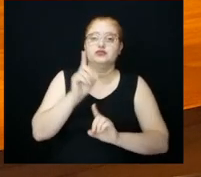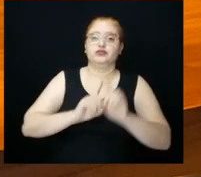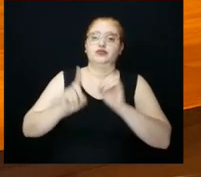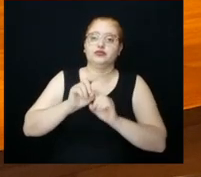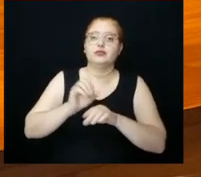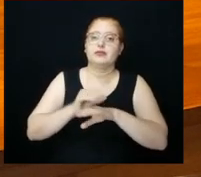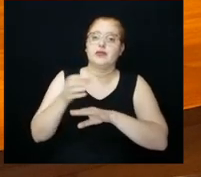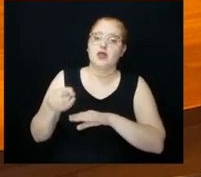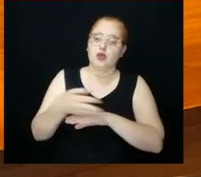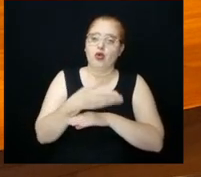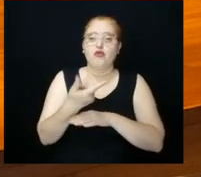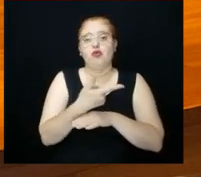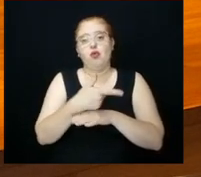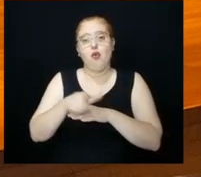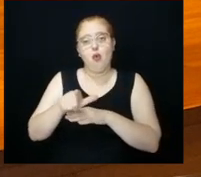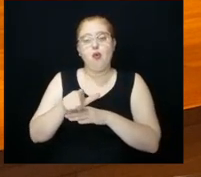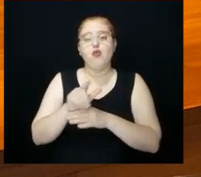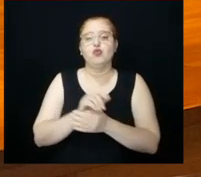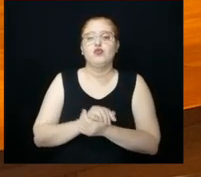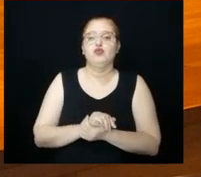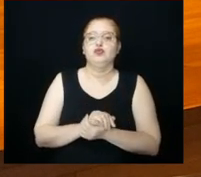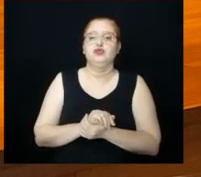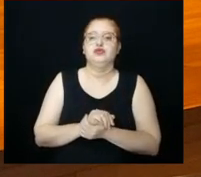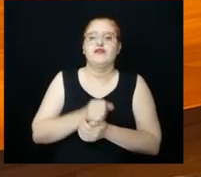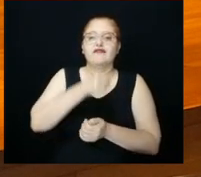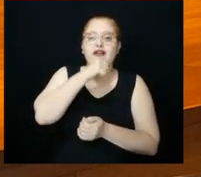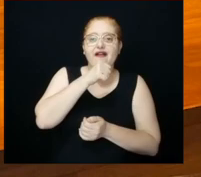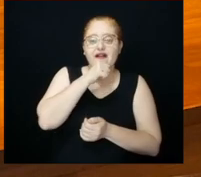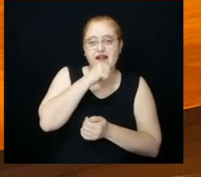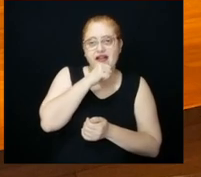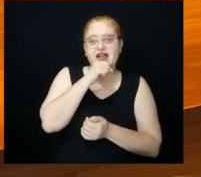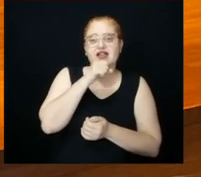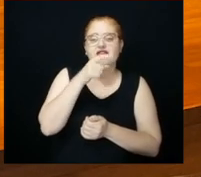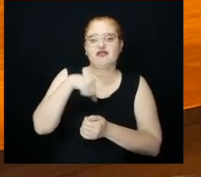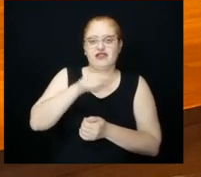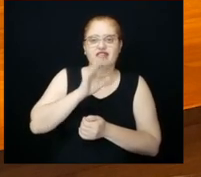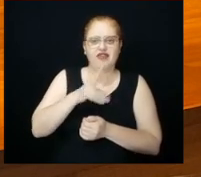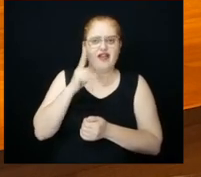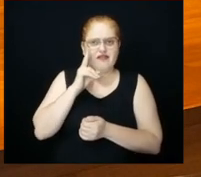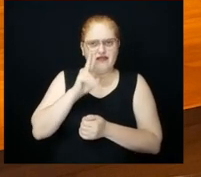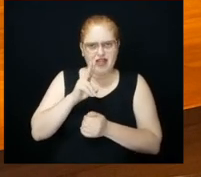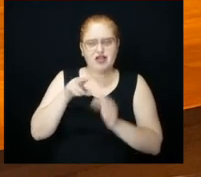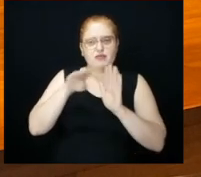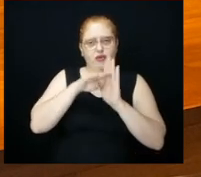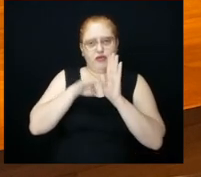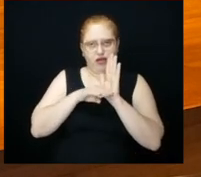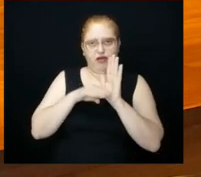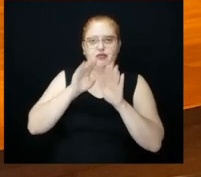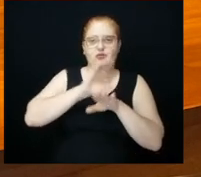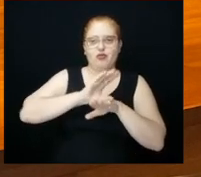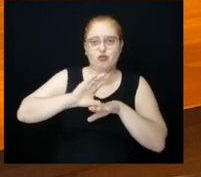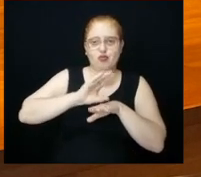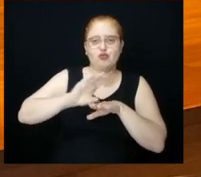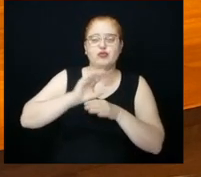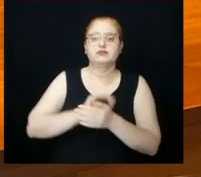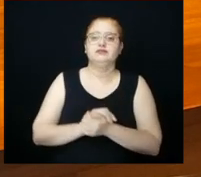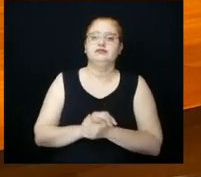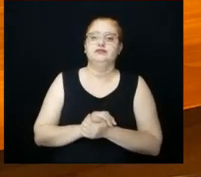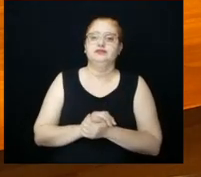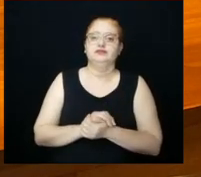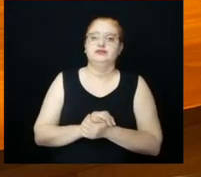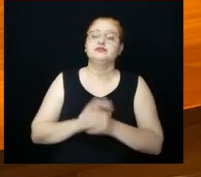mais recentes, outros mais antigos. Vocês, não sei se já viram o programa do curso,